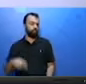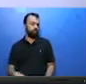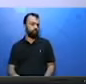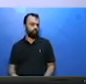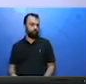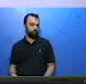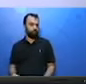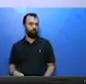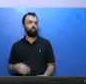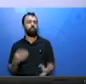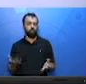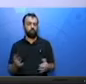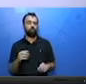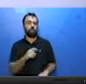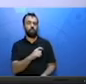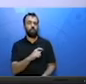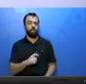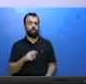8, 64.